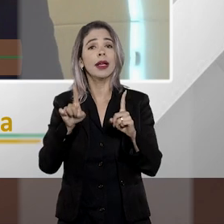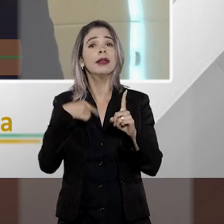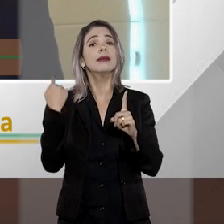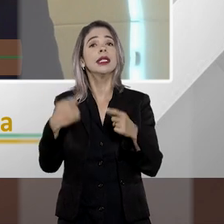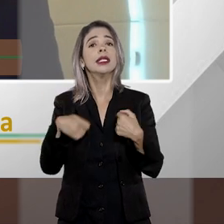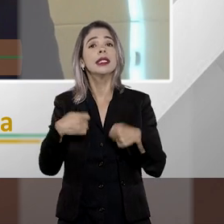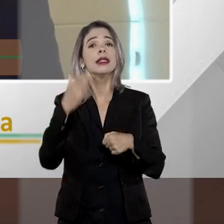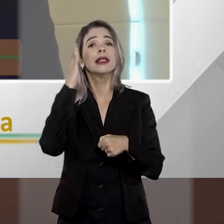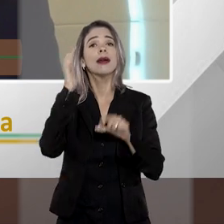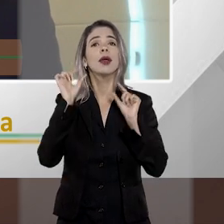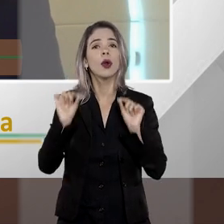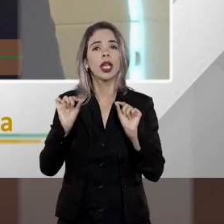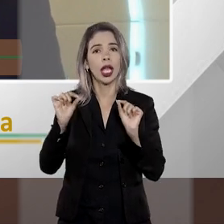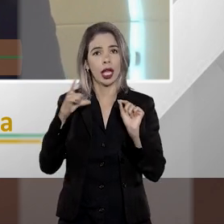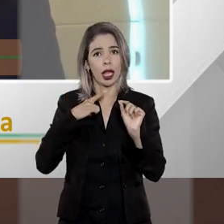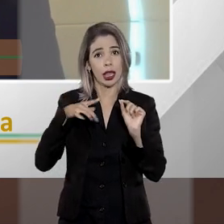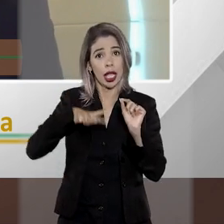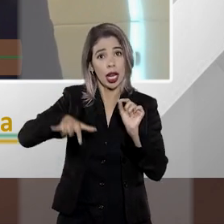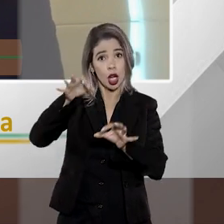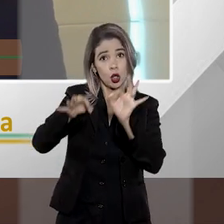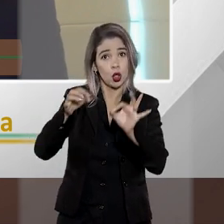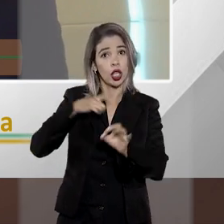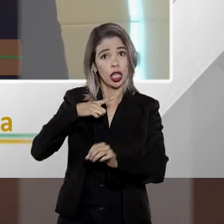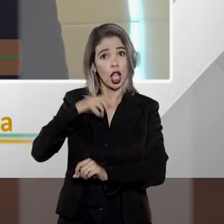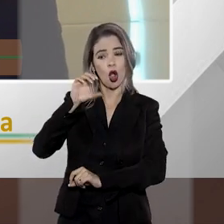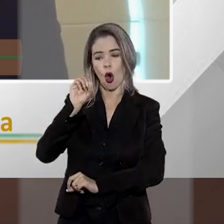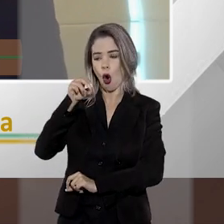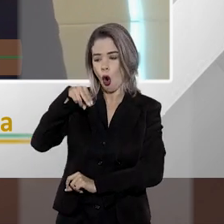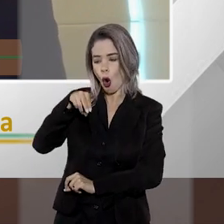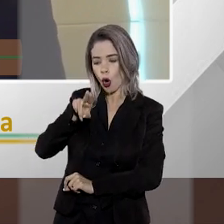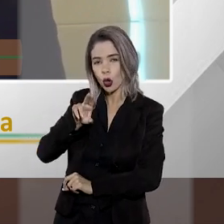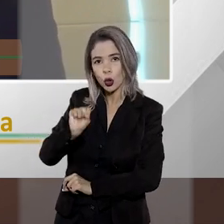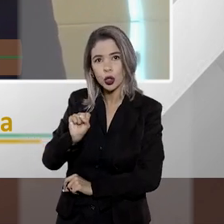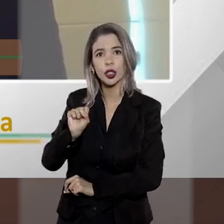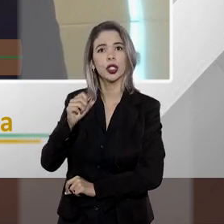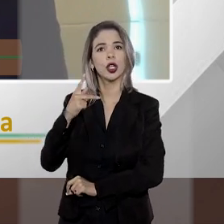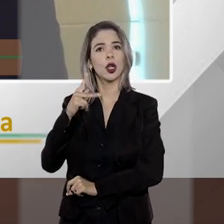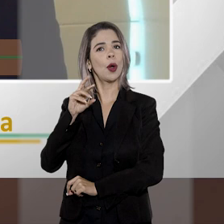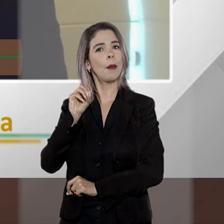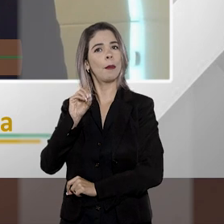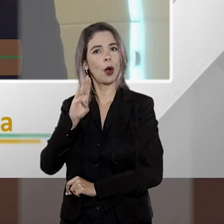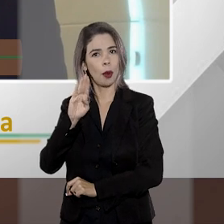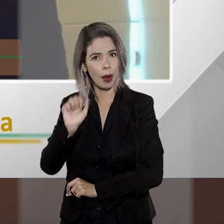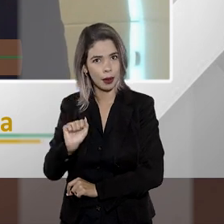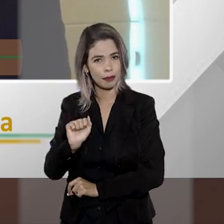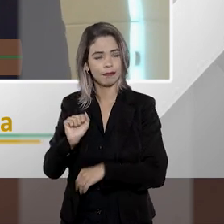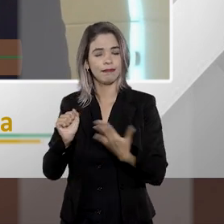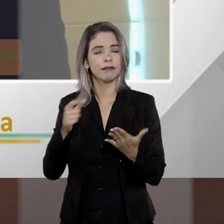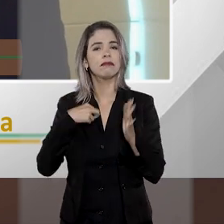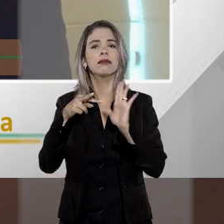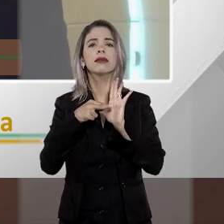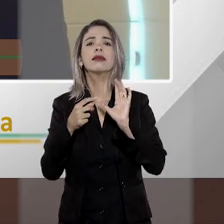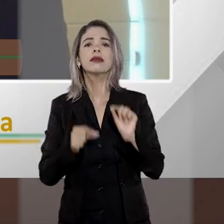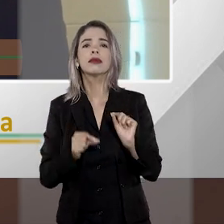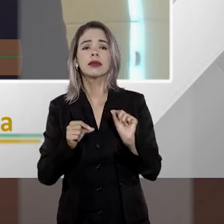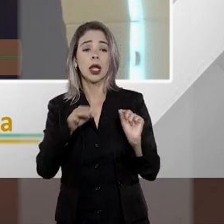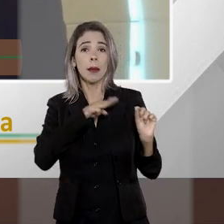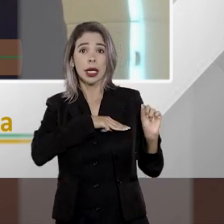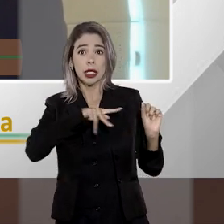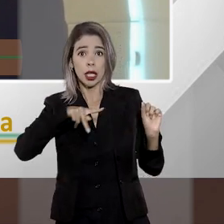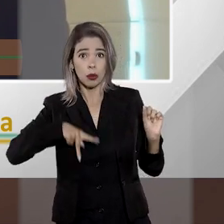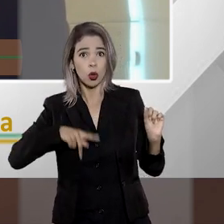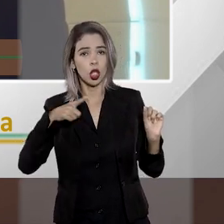penal nós temos o chamado ônus da prova. Num processo de conhecimento, o ônus da acusação incumbe ao Ministério Público